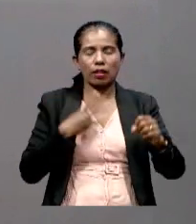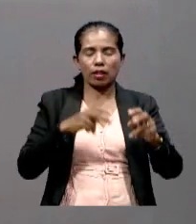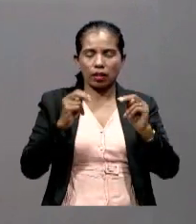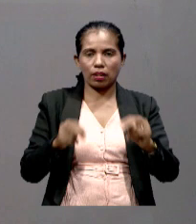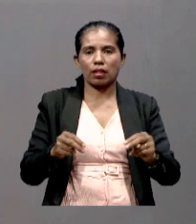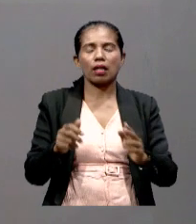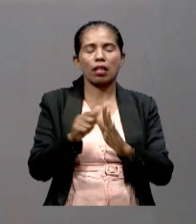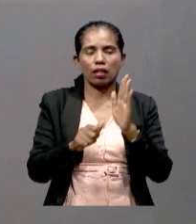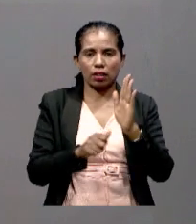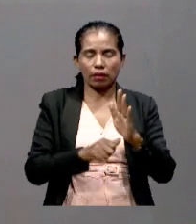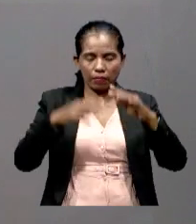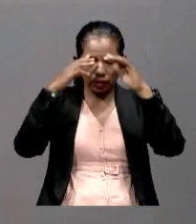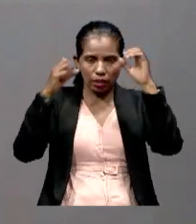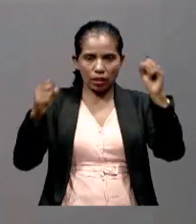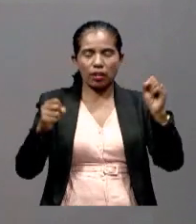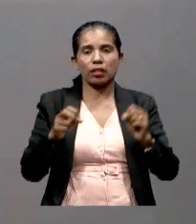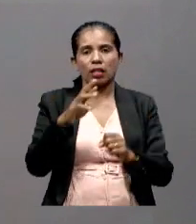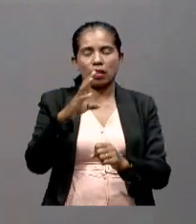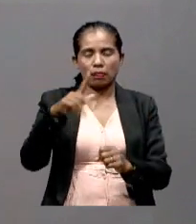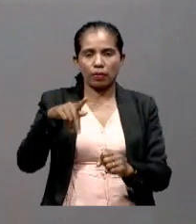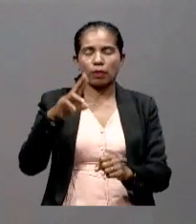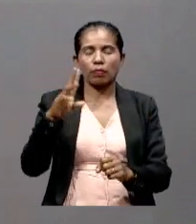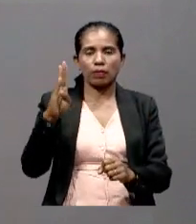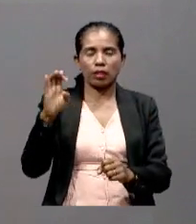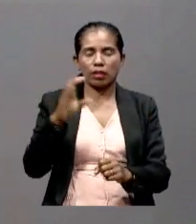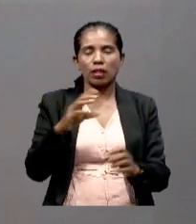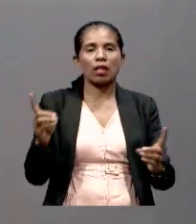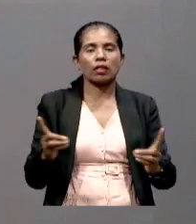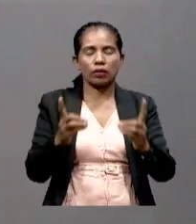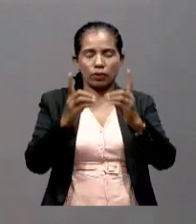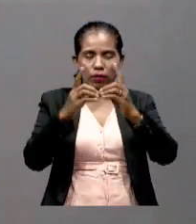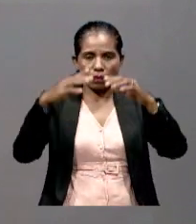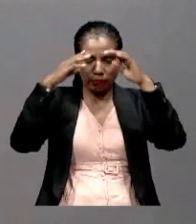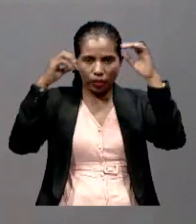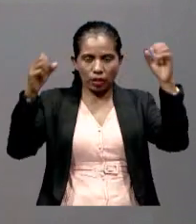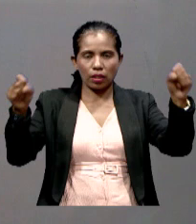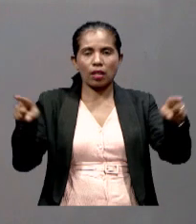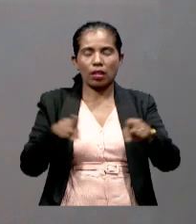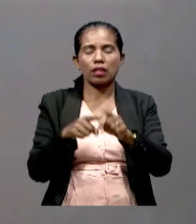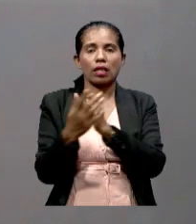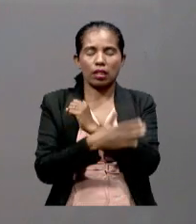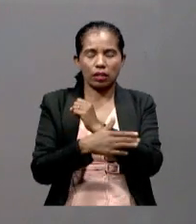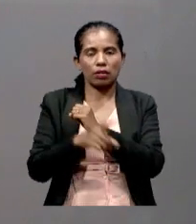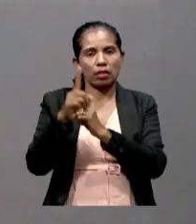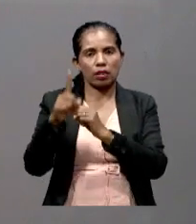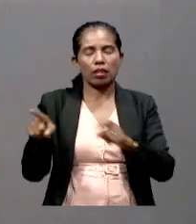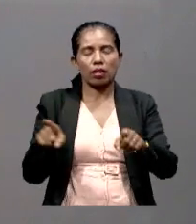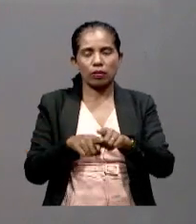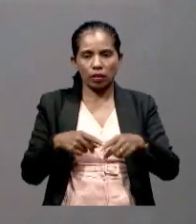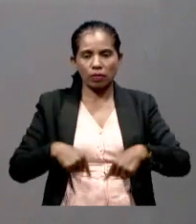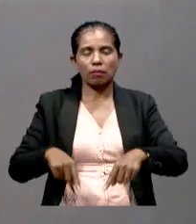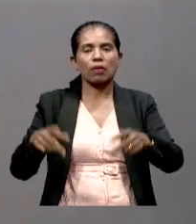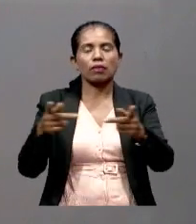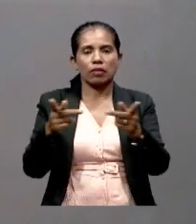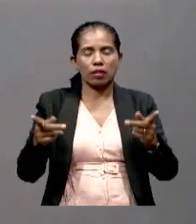artigo balde, que o presidente da república, né, tem que bahas soro no homólogo, né, bem, que sai presidente na São Idanian, lá o saco da província Idanian.